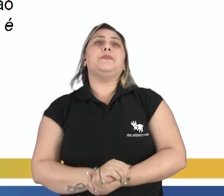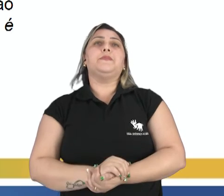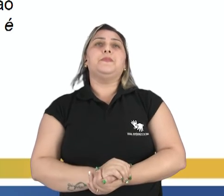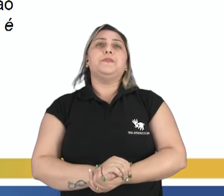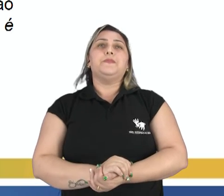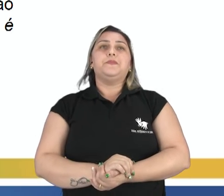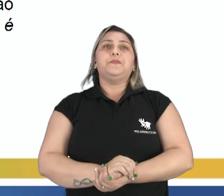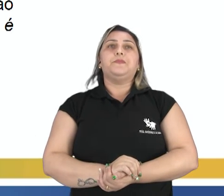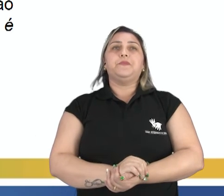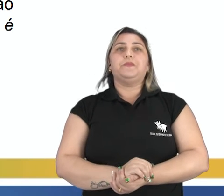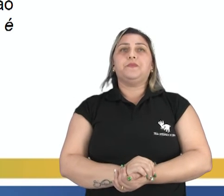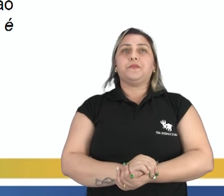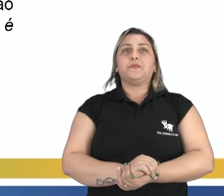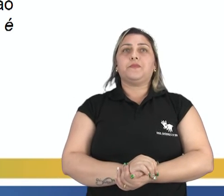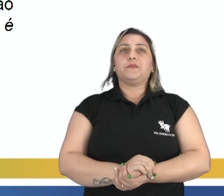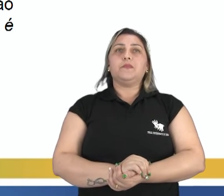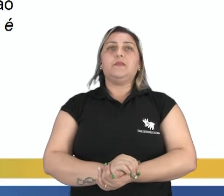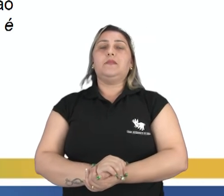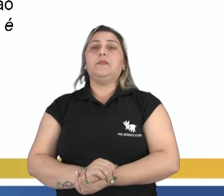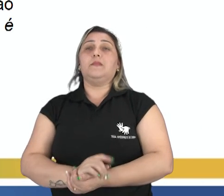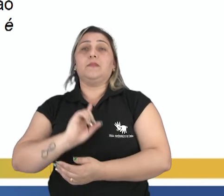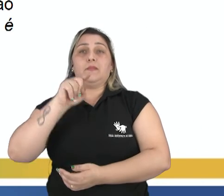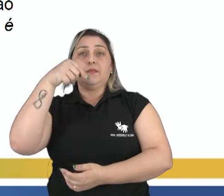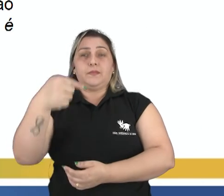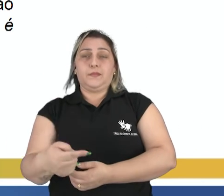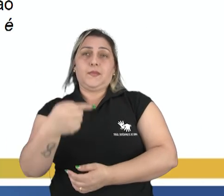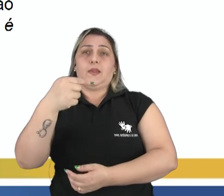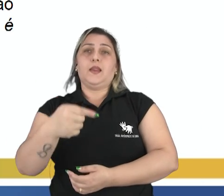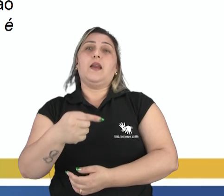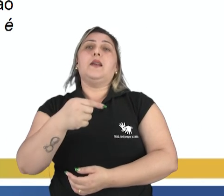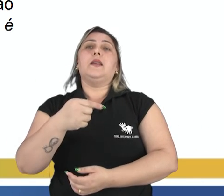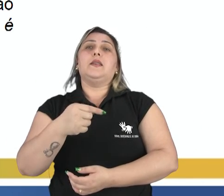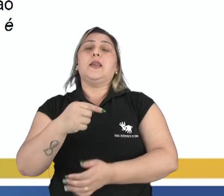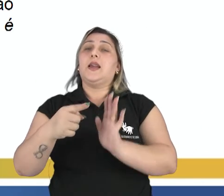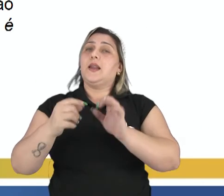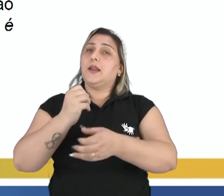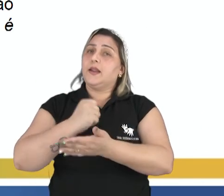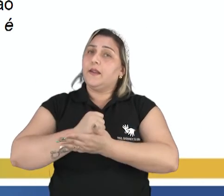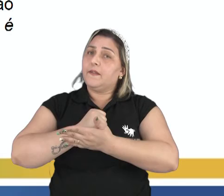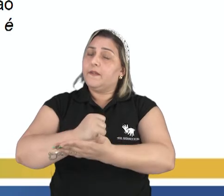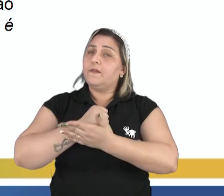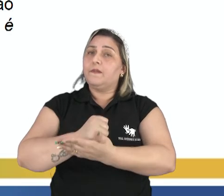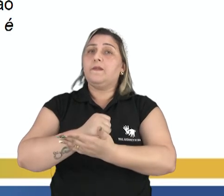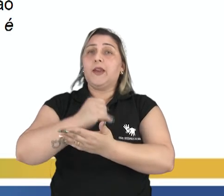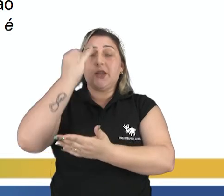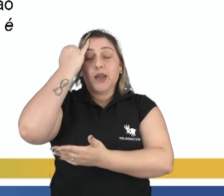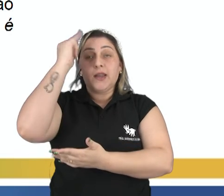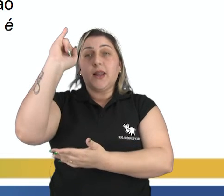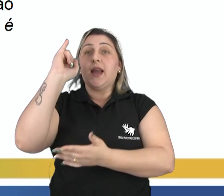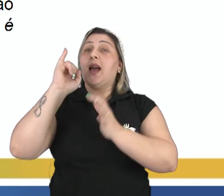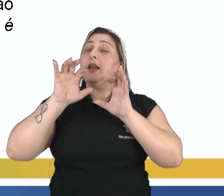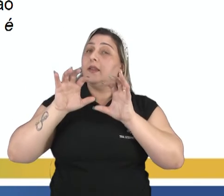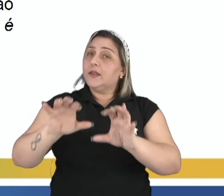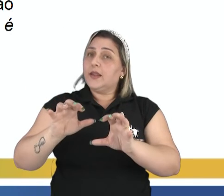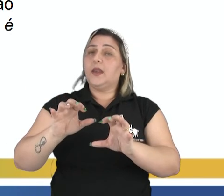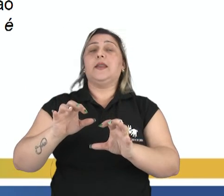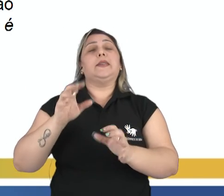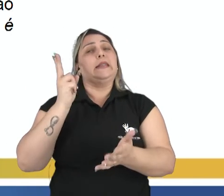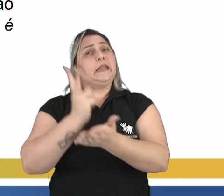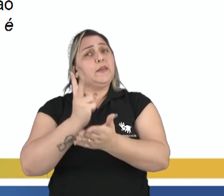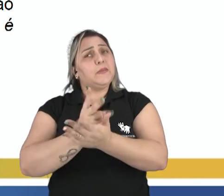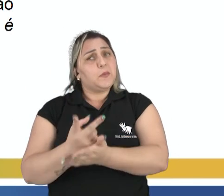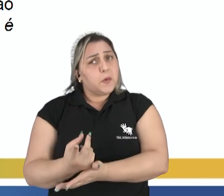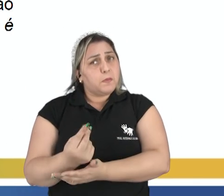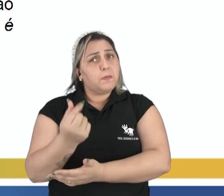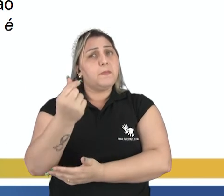ele vai lá e contradiz aquele argumento, tá? Defendendo a ideia dele, de que mesmo assim, mesmo com aquele preço absurdo,